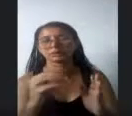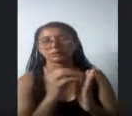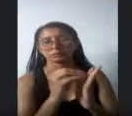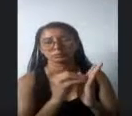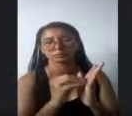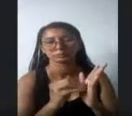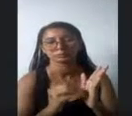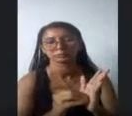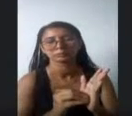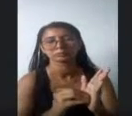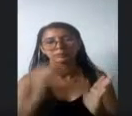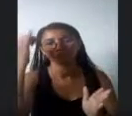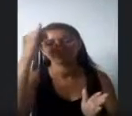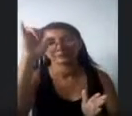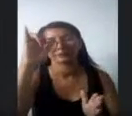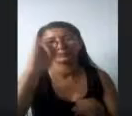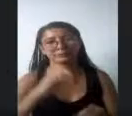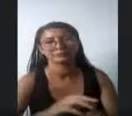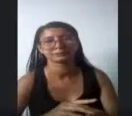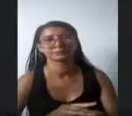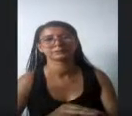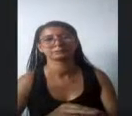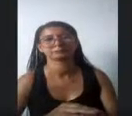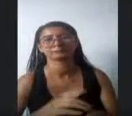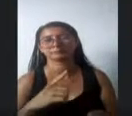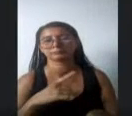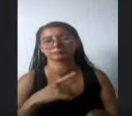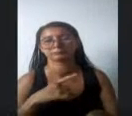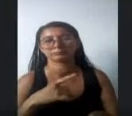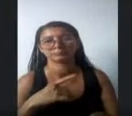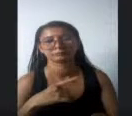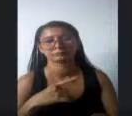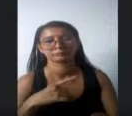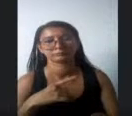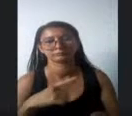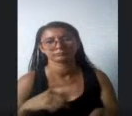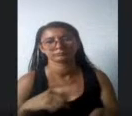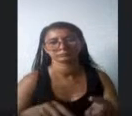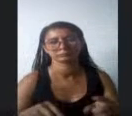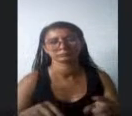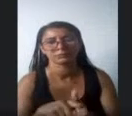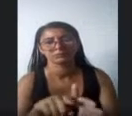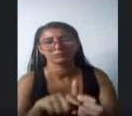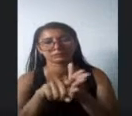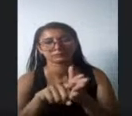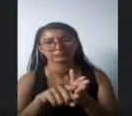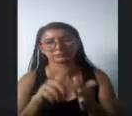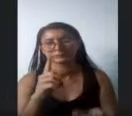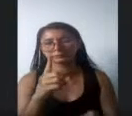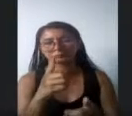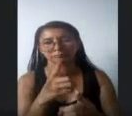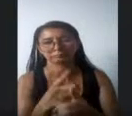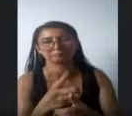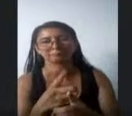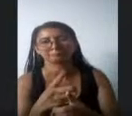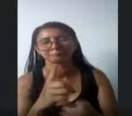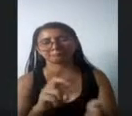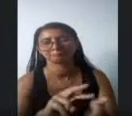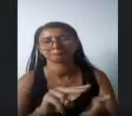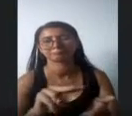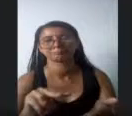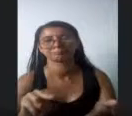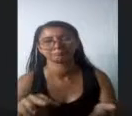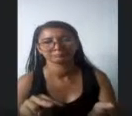voltados às mulheres, temos insumos de diagnóstico, tratamento, segmento de casos, como é que, tendo toda